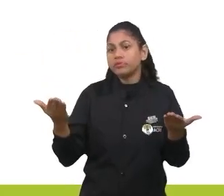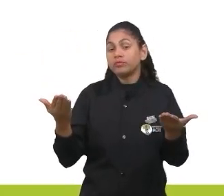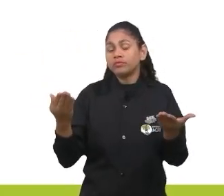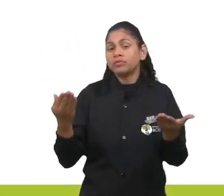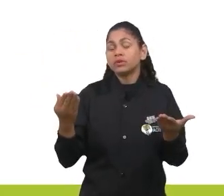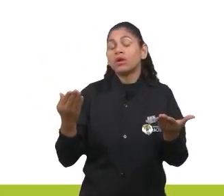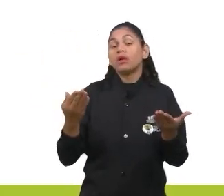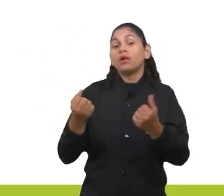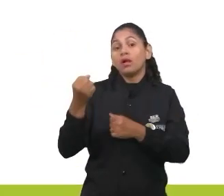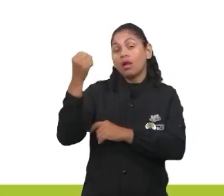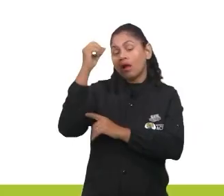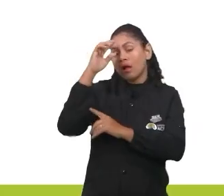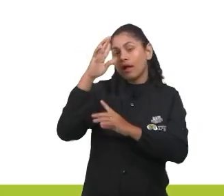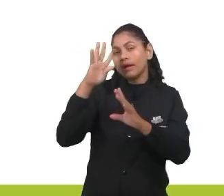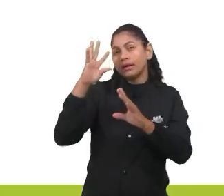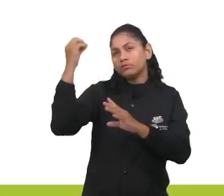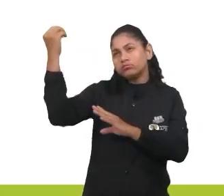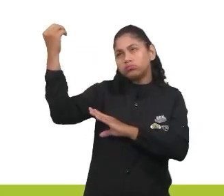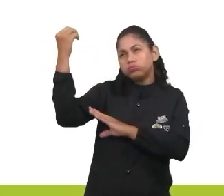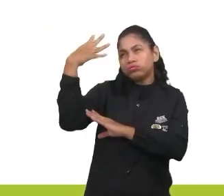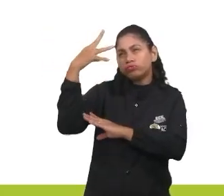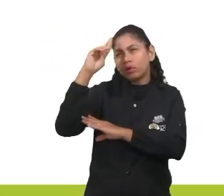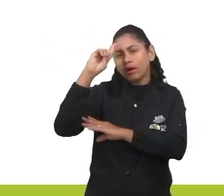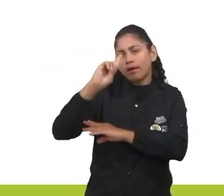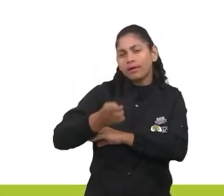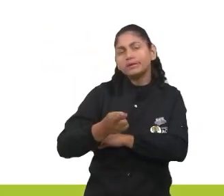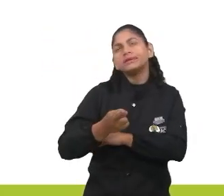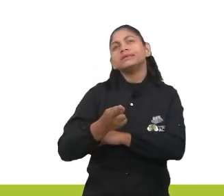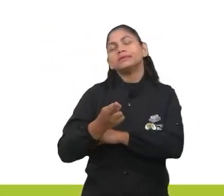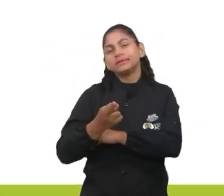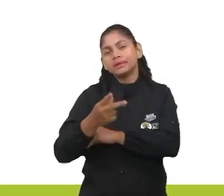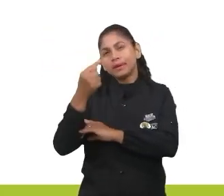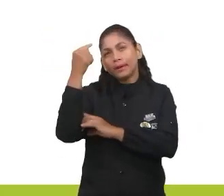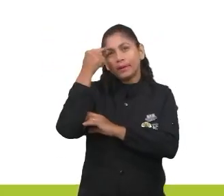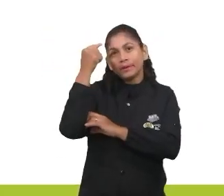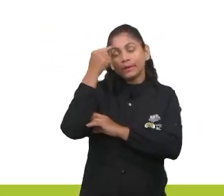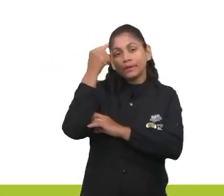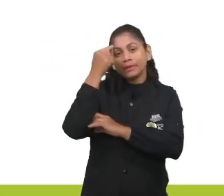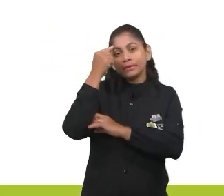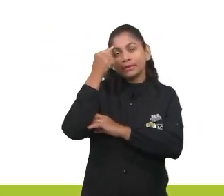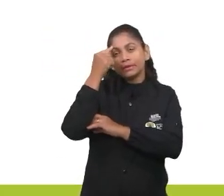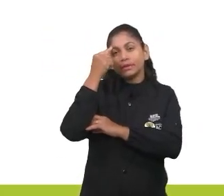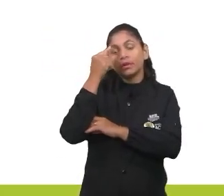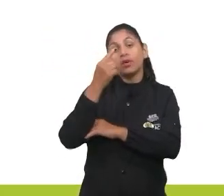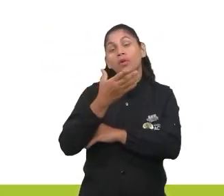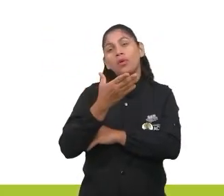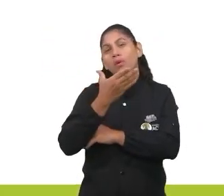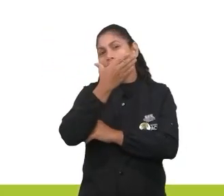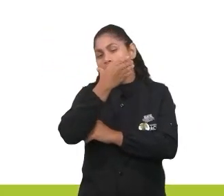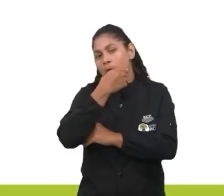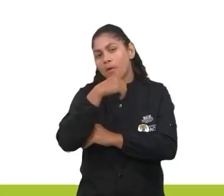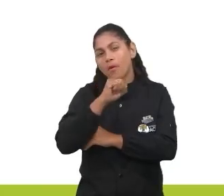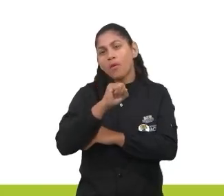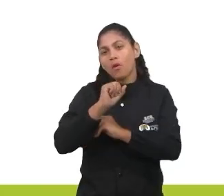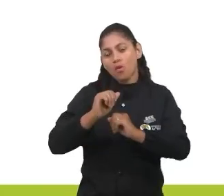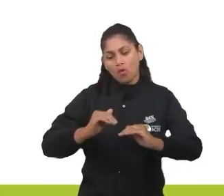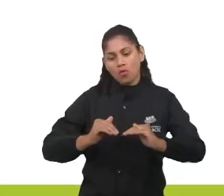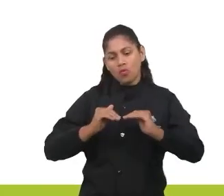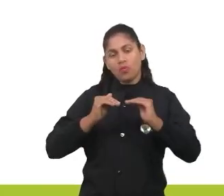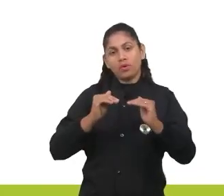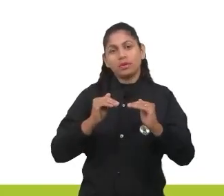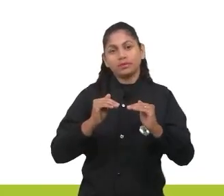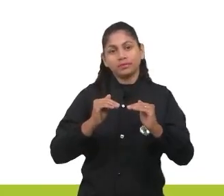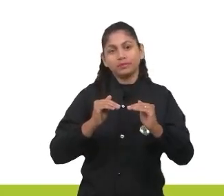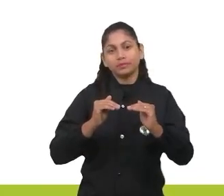razão iluminista, ela vai ser aquela razão que, ao invés de emancipar o homem, acabou exercendo o